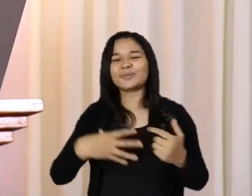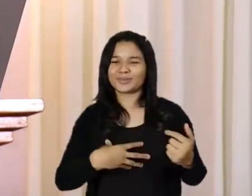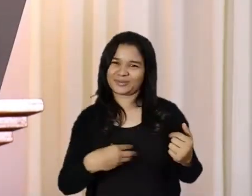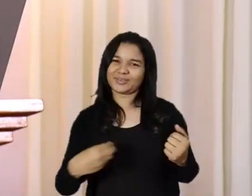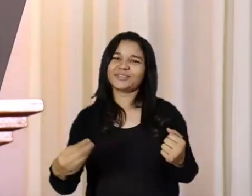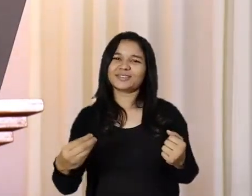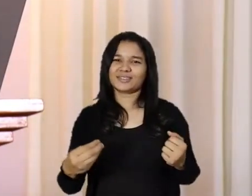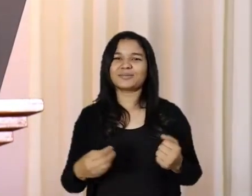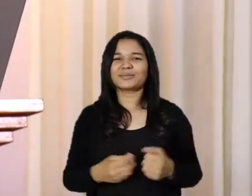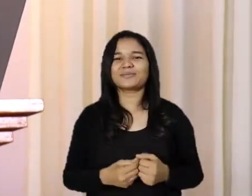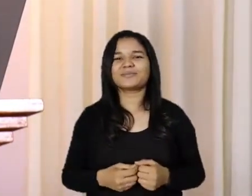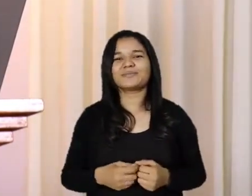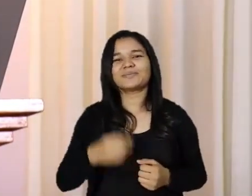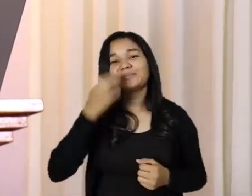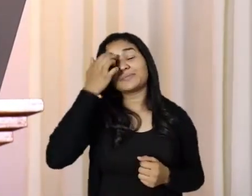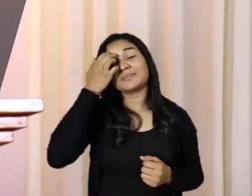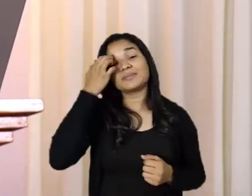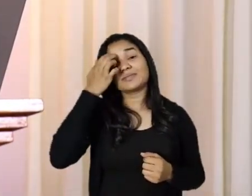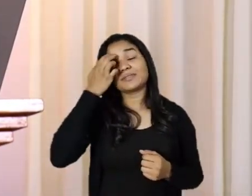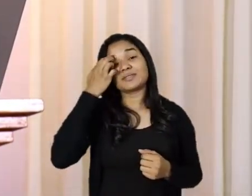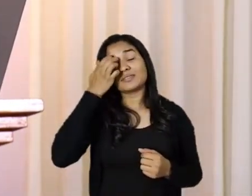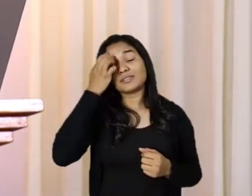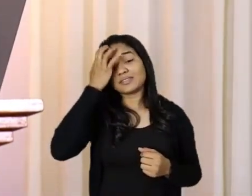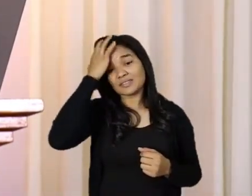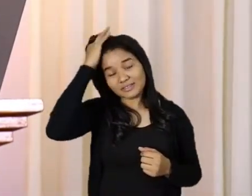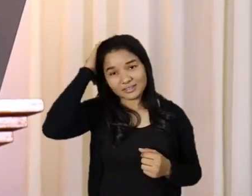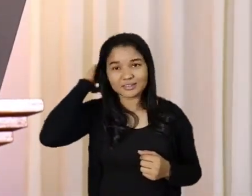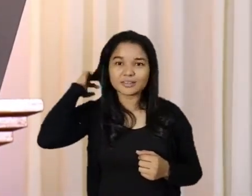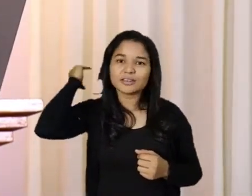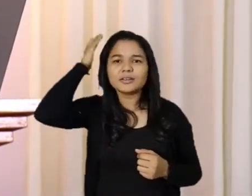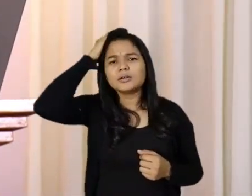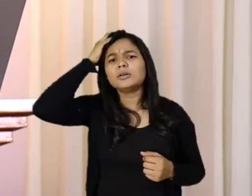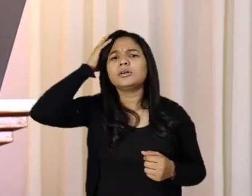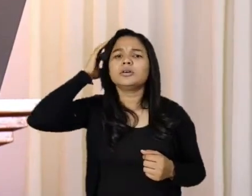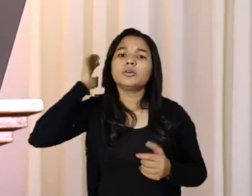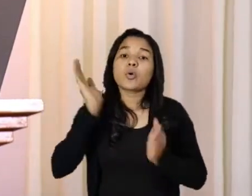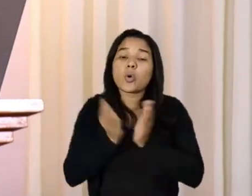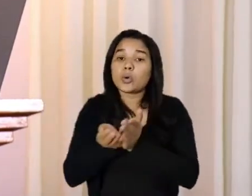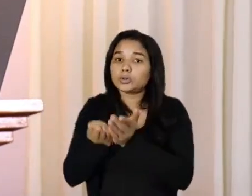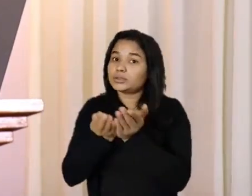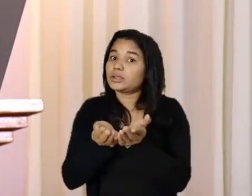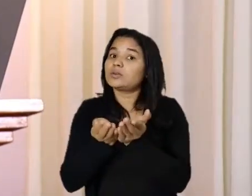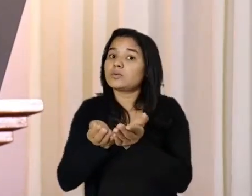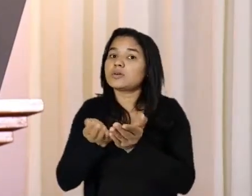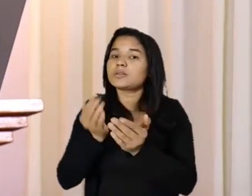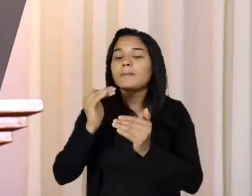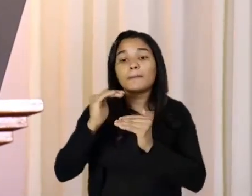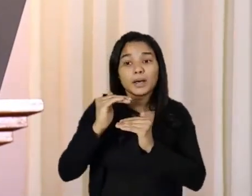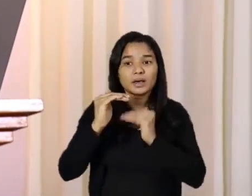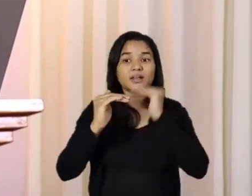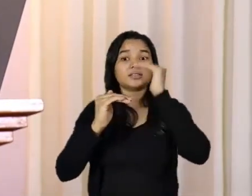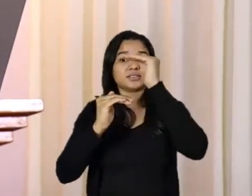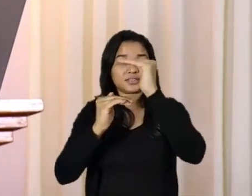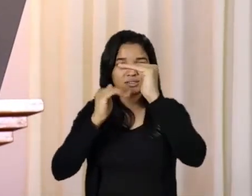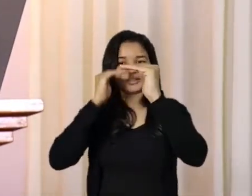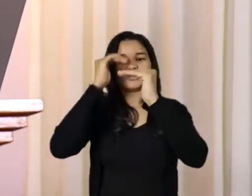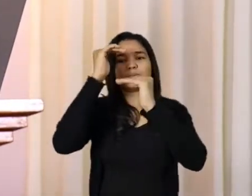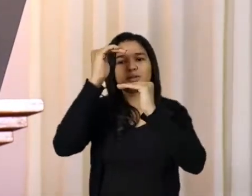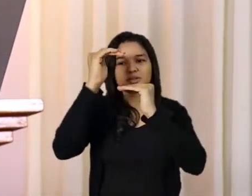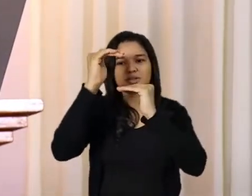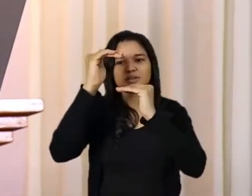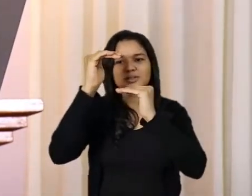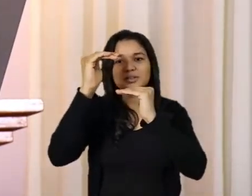aspecto importante era a quantidade de andares, de cômodos, de acomodações. Eram acomodações suficientes para a